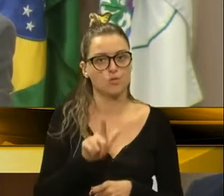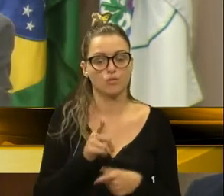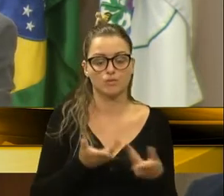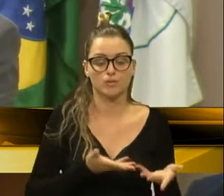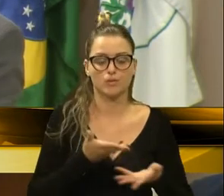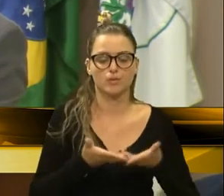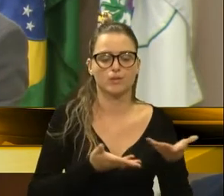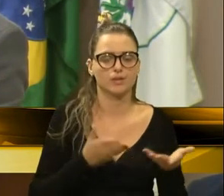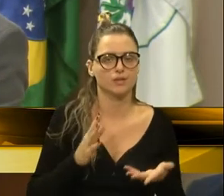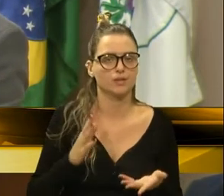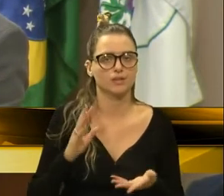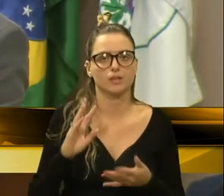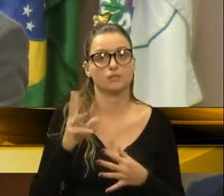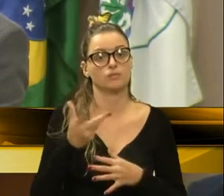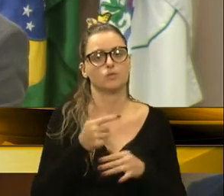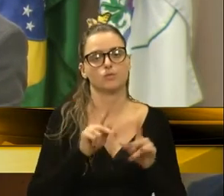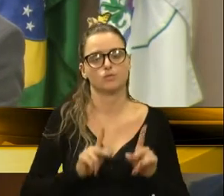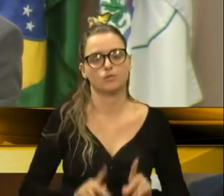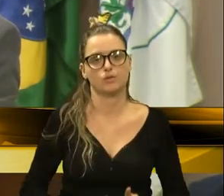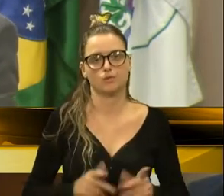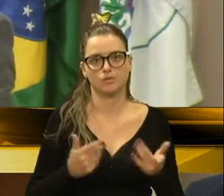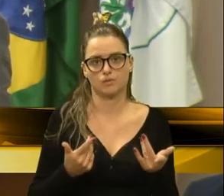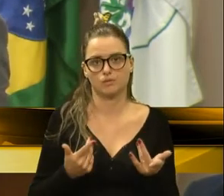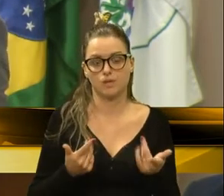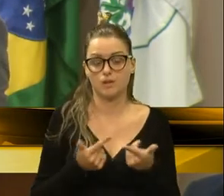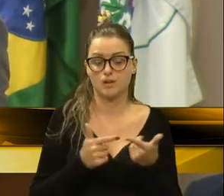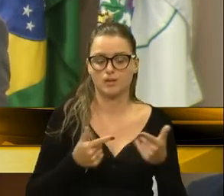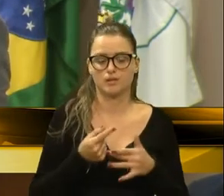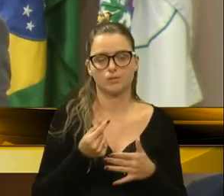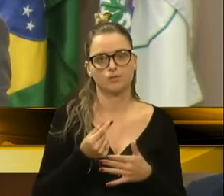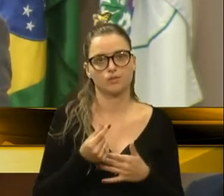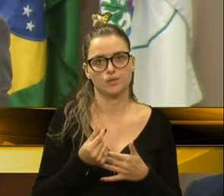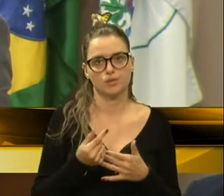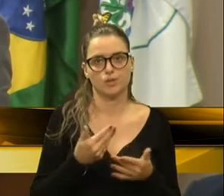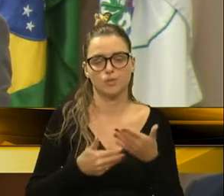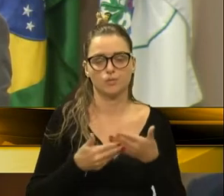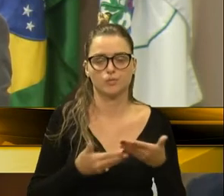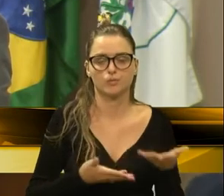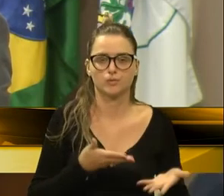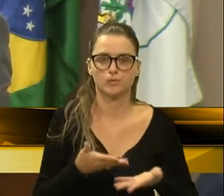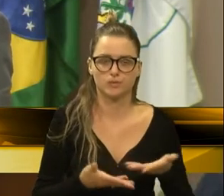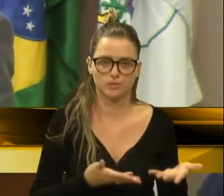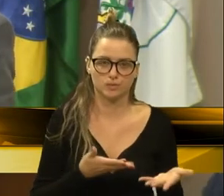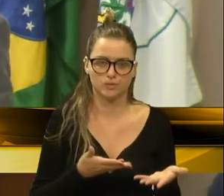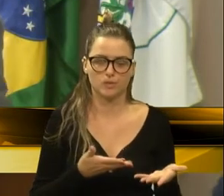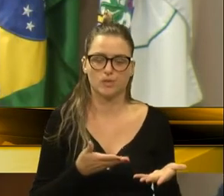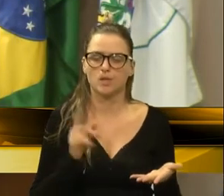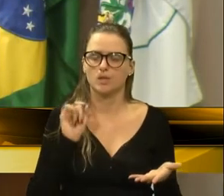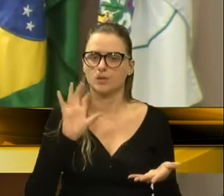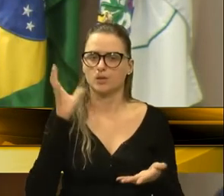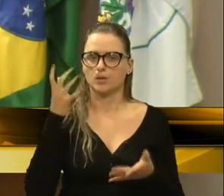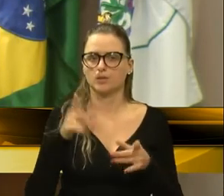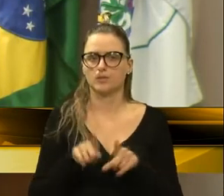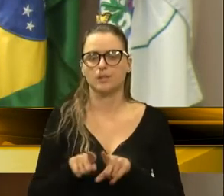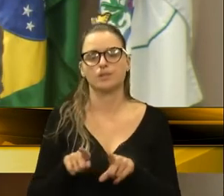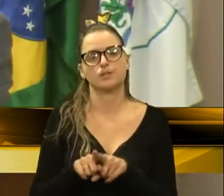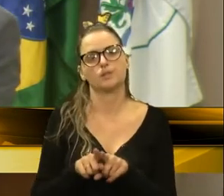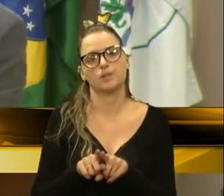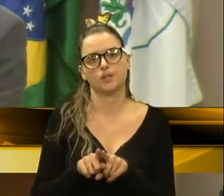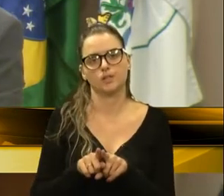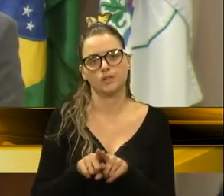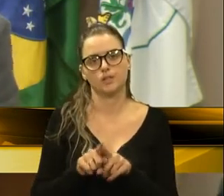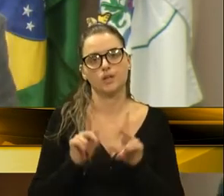a todos. O cobertor é curto, né? E às vezes acontece muito isso também,